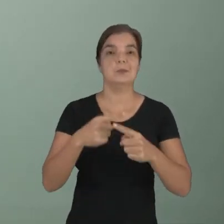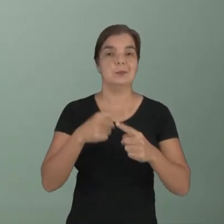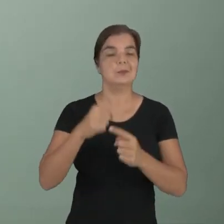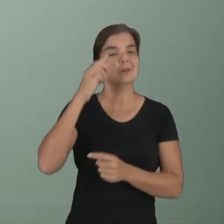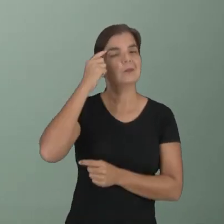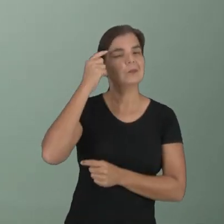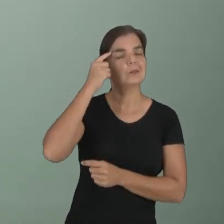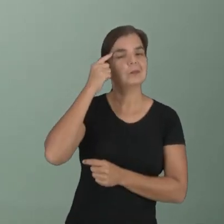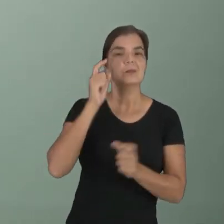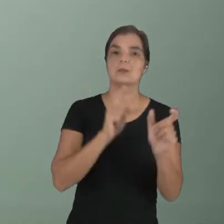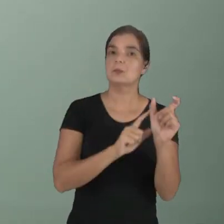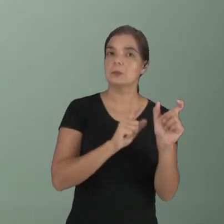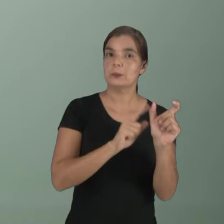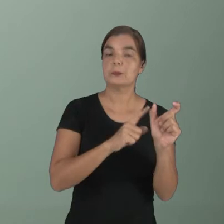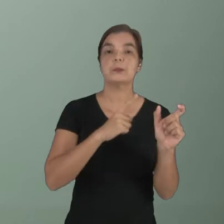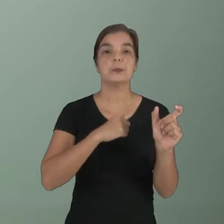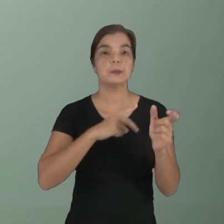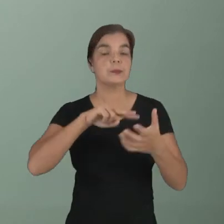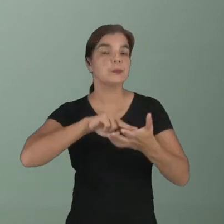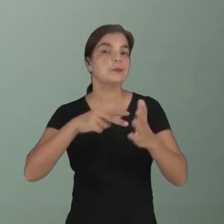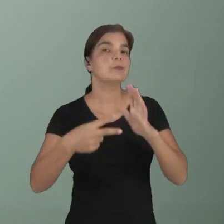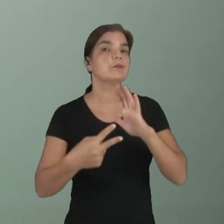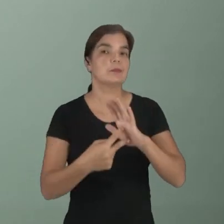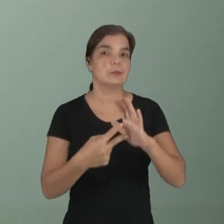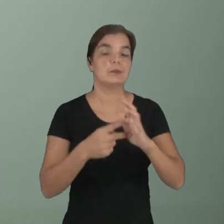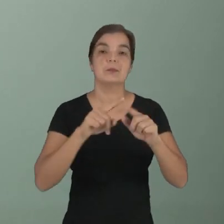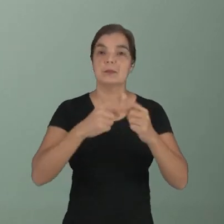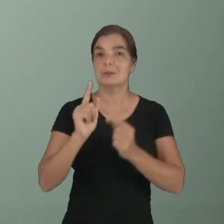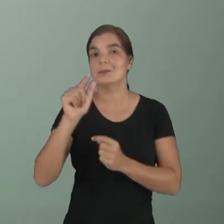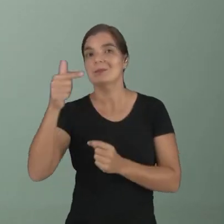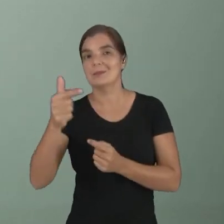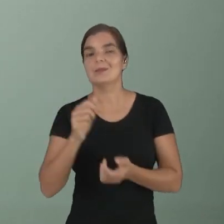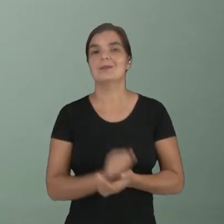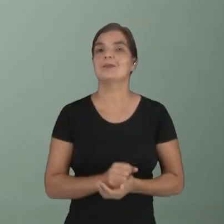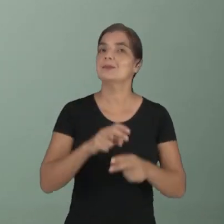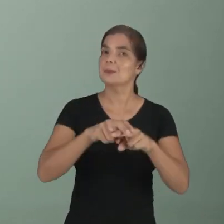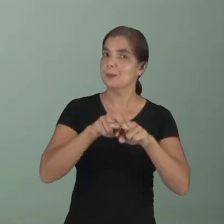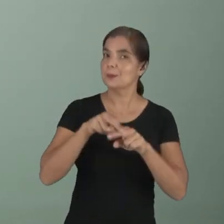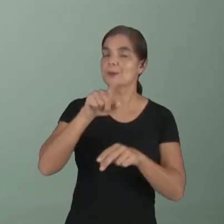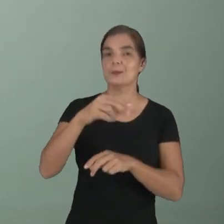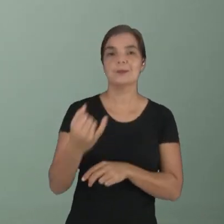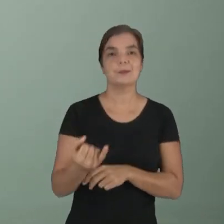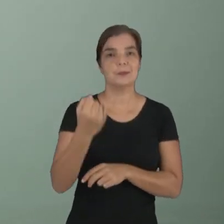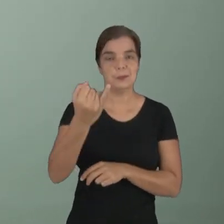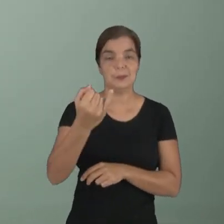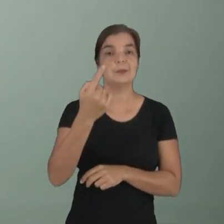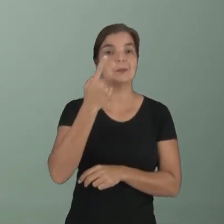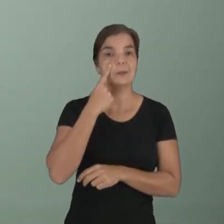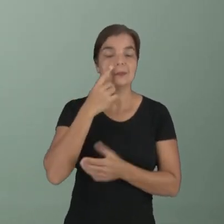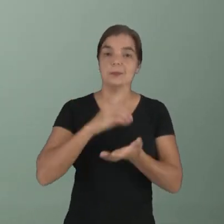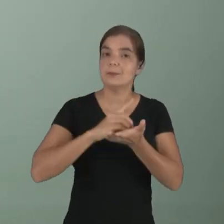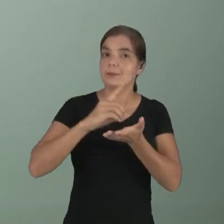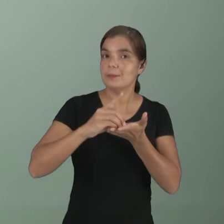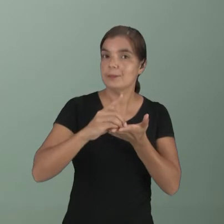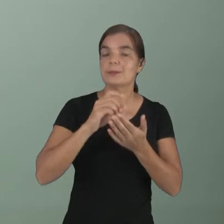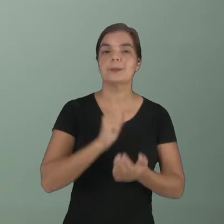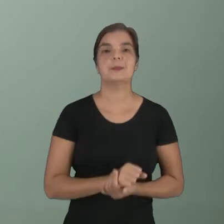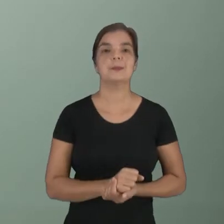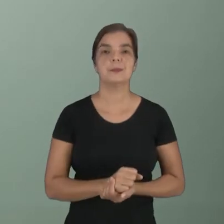você imaginava que uma palavra tinha um significado, mas tem outro. Por isso, a importância de recorrer ao